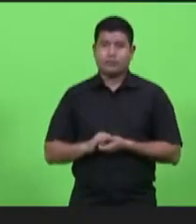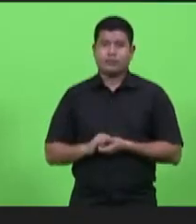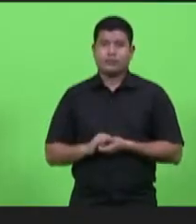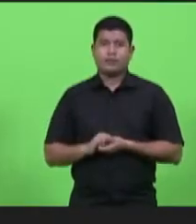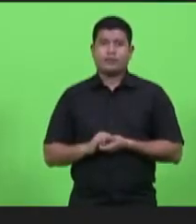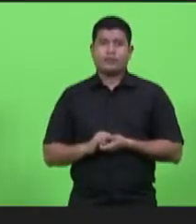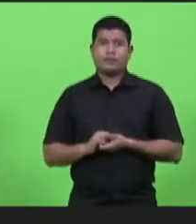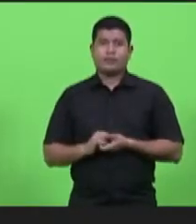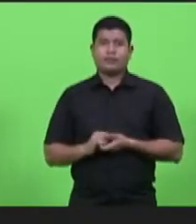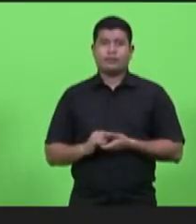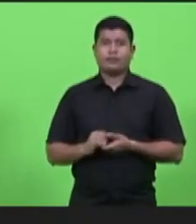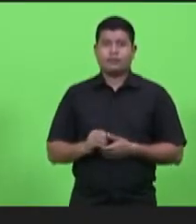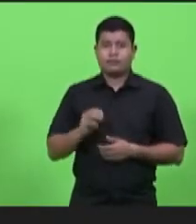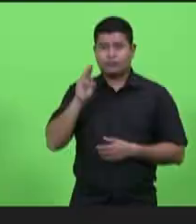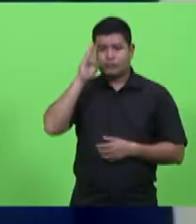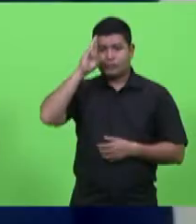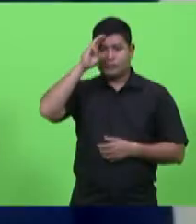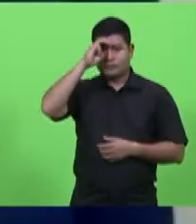Mota. Eu vou me abster,